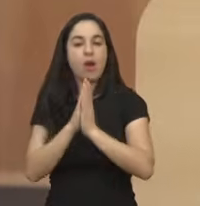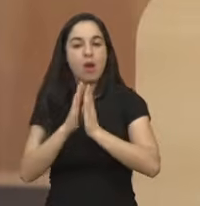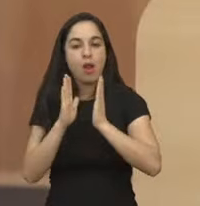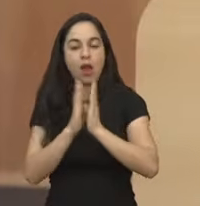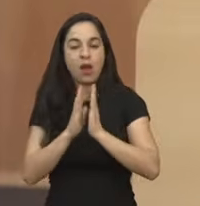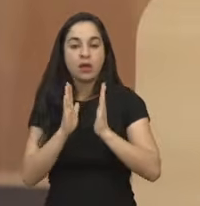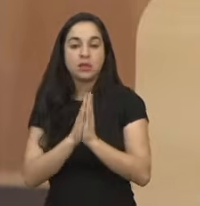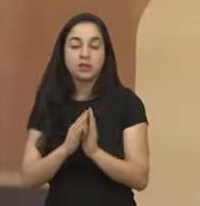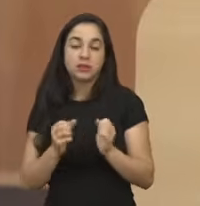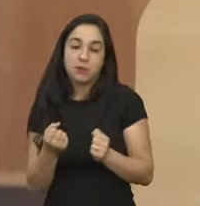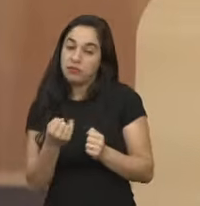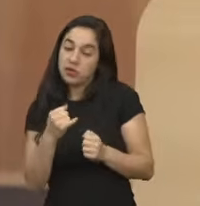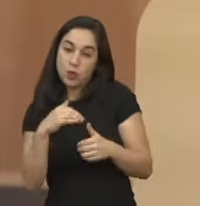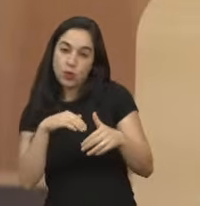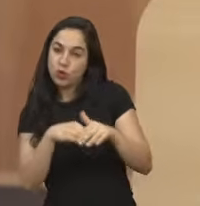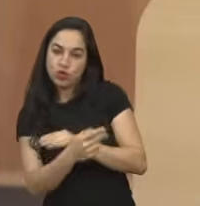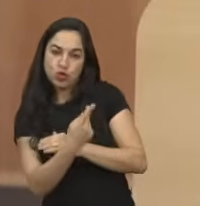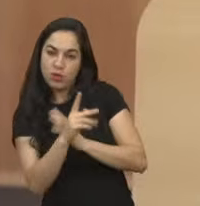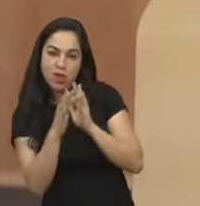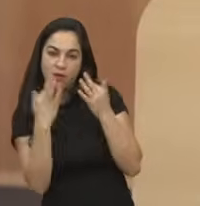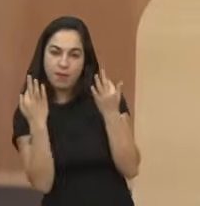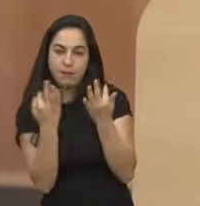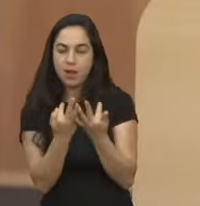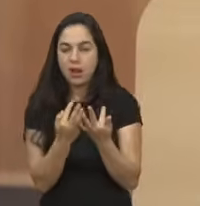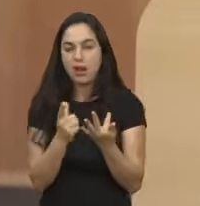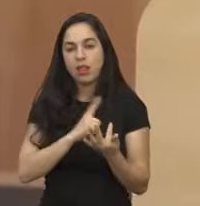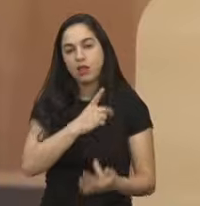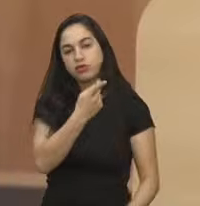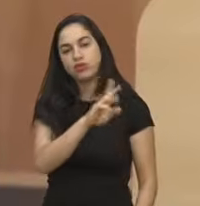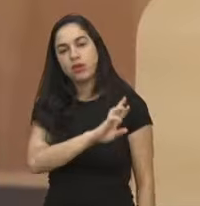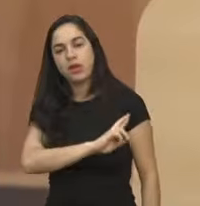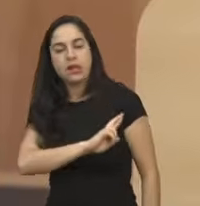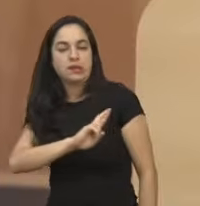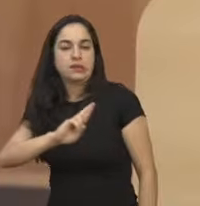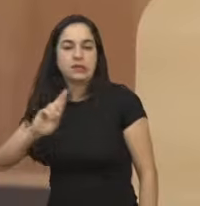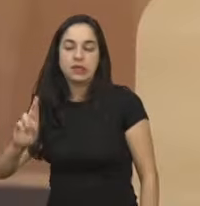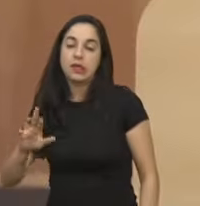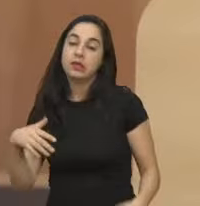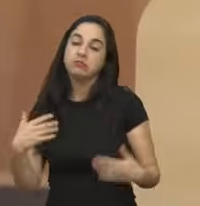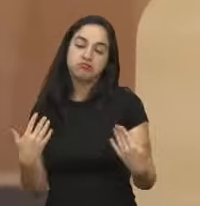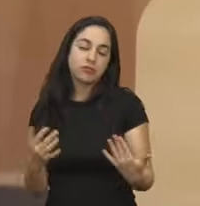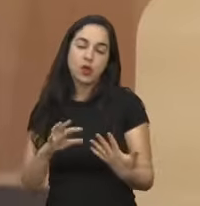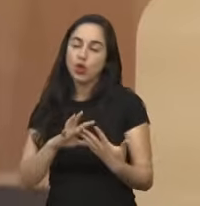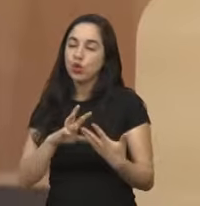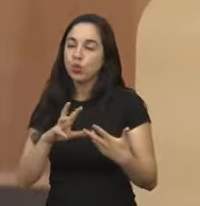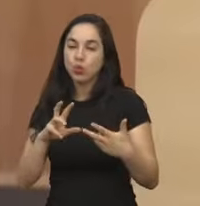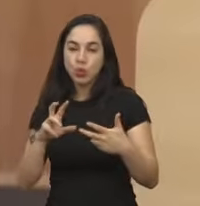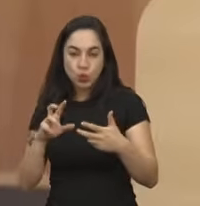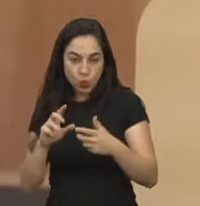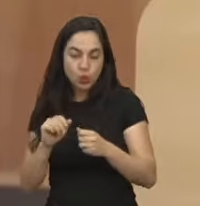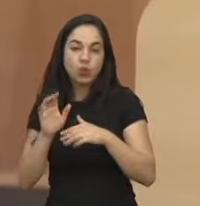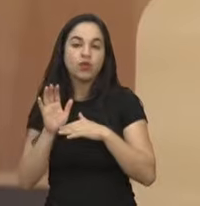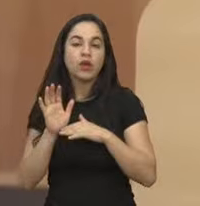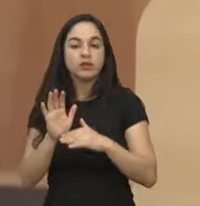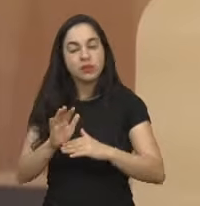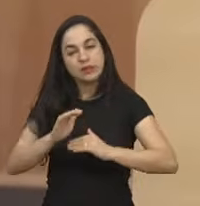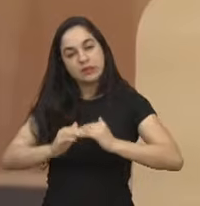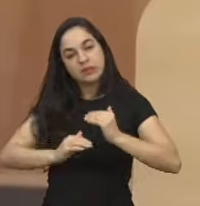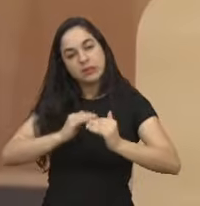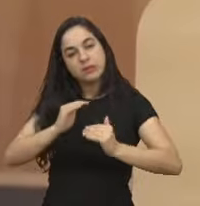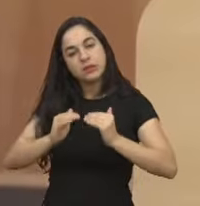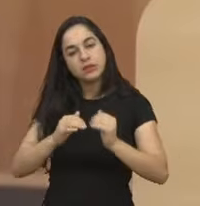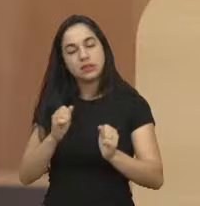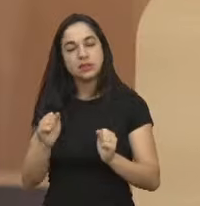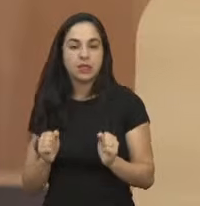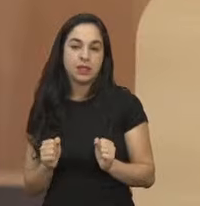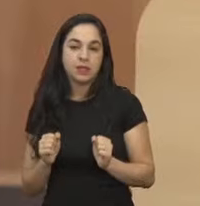for tradição da família, se tiver os rituais da religião, da família, enfim, tudo isso vai ajudando nesse processo de luto, né?